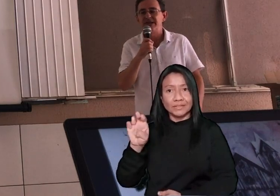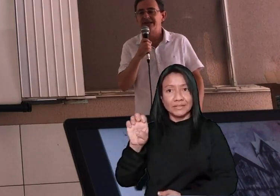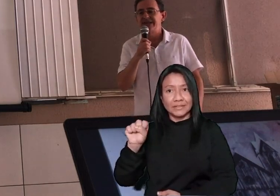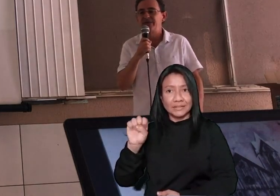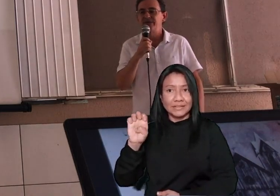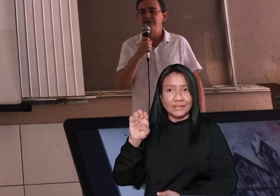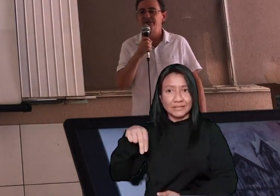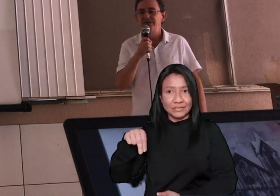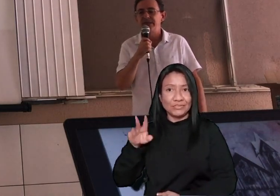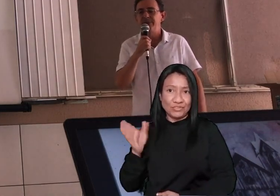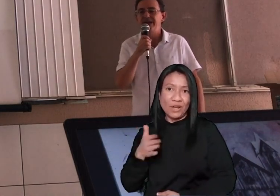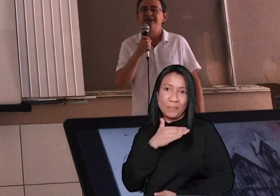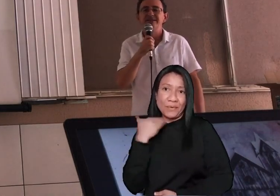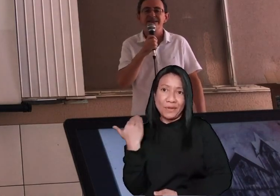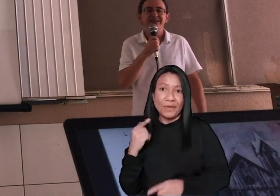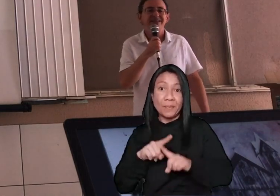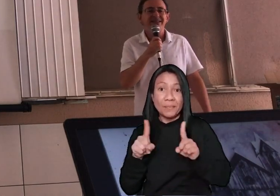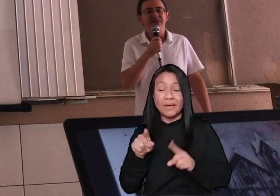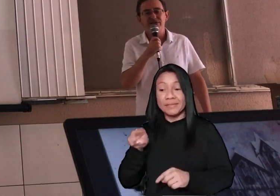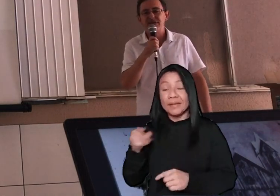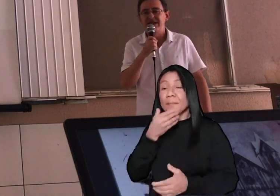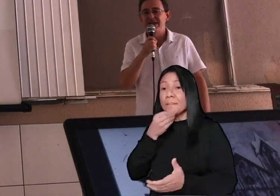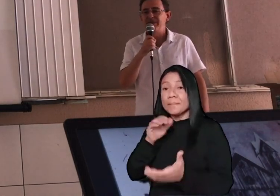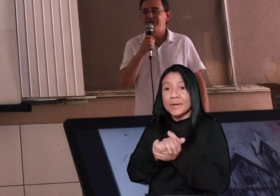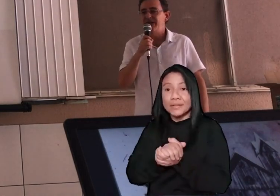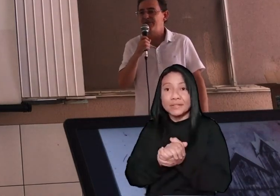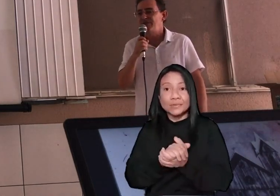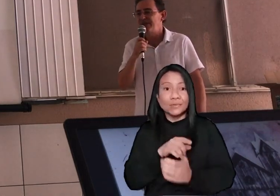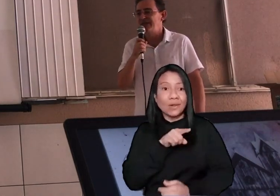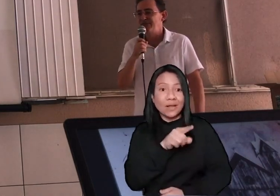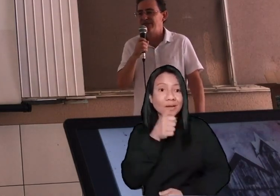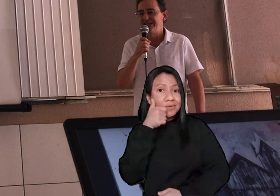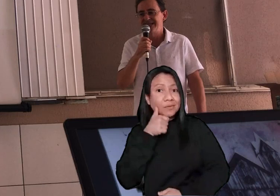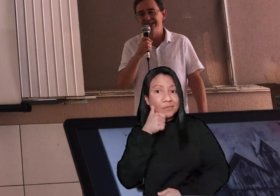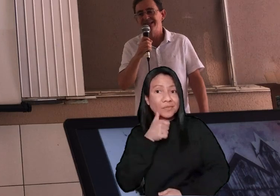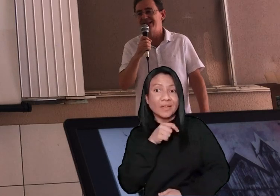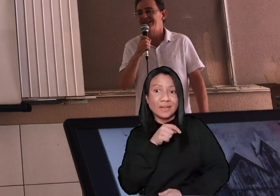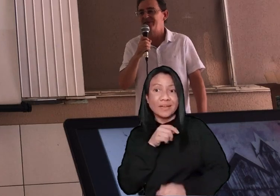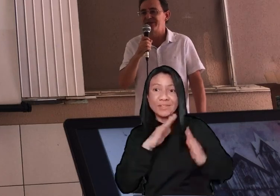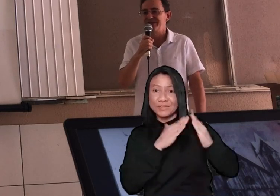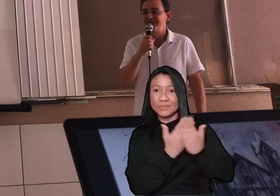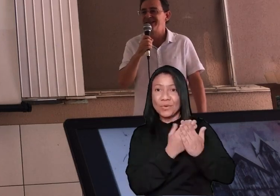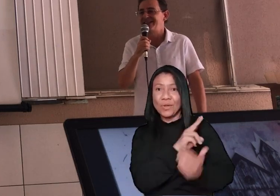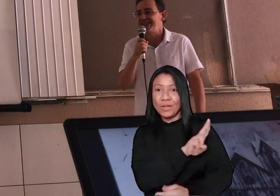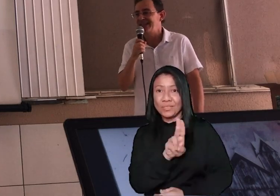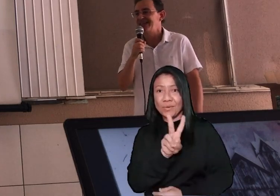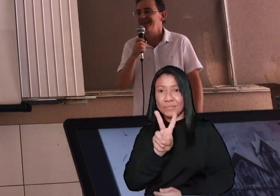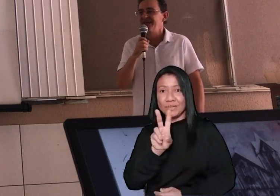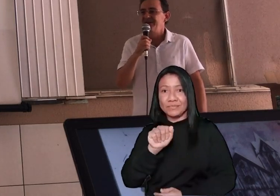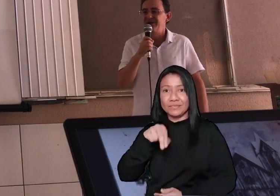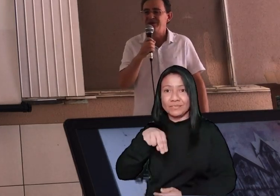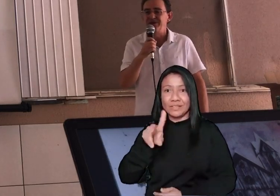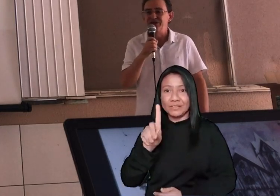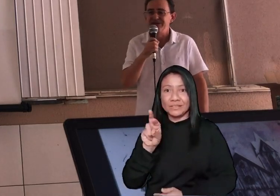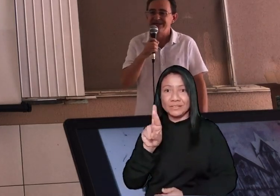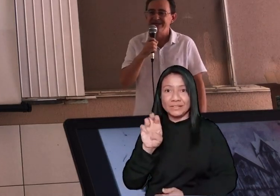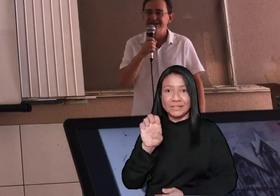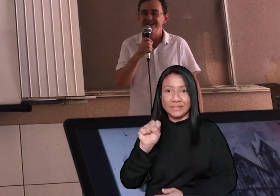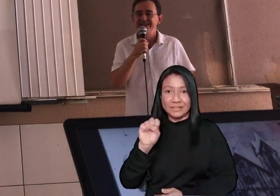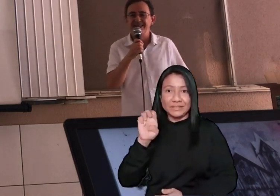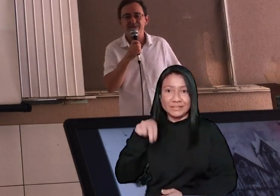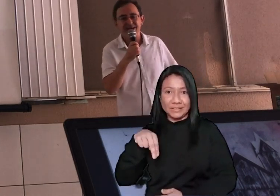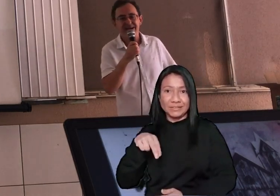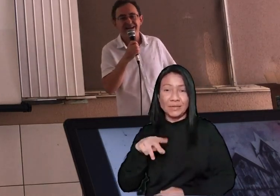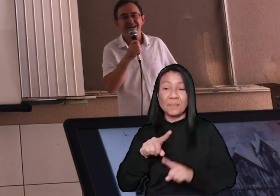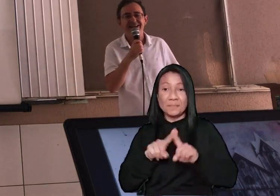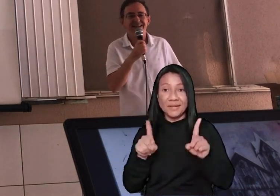Hamilton Vandresi era muito sapeca, né? E volta e meia ele apontava para o Frei, e o Frei saía atrás, correndo atrás dele, com a